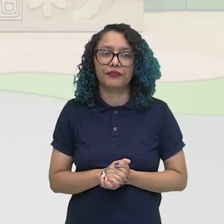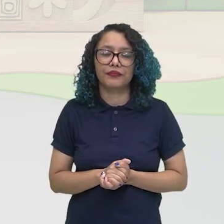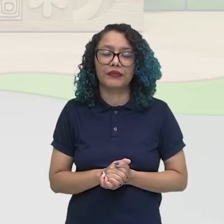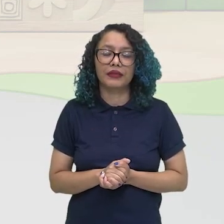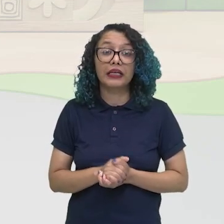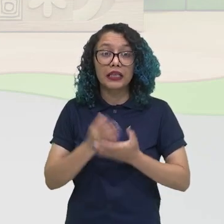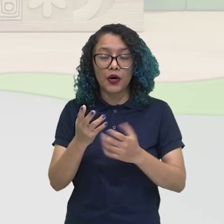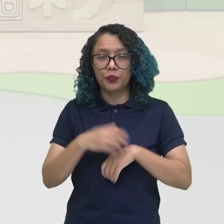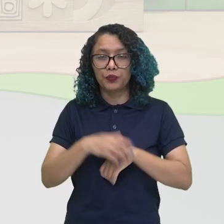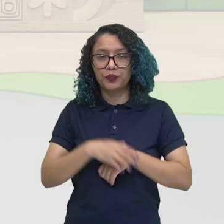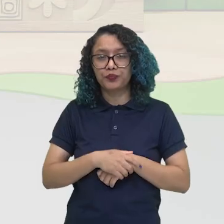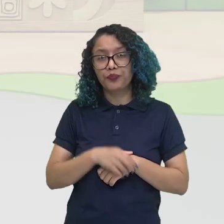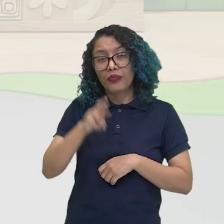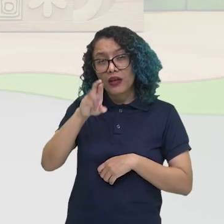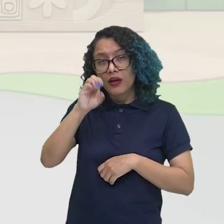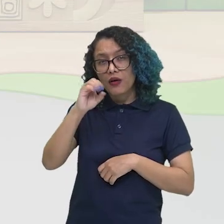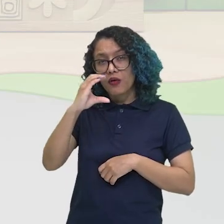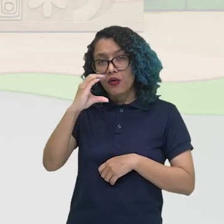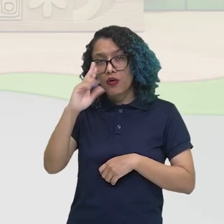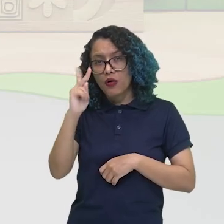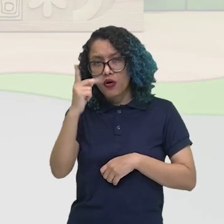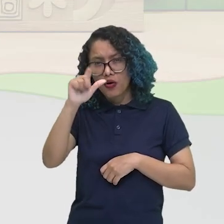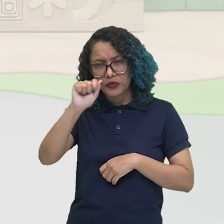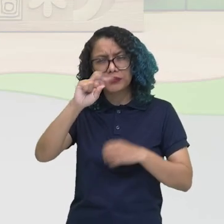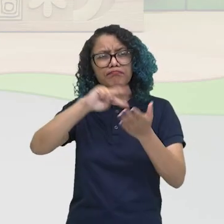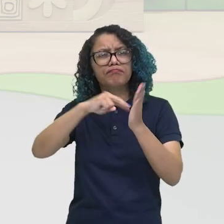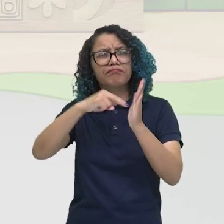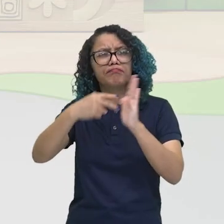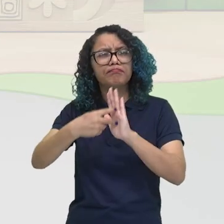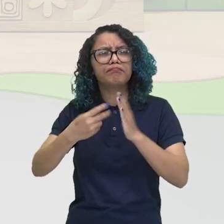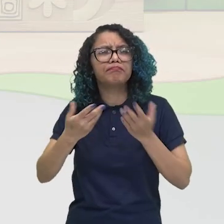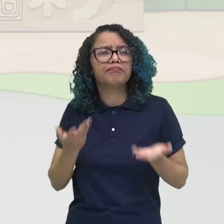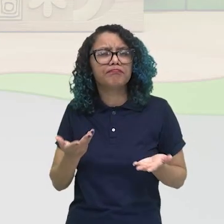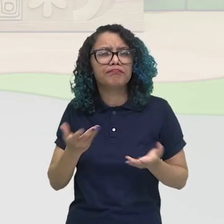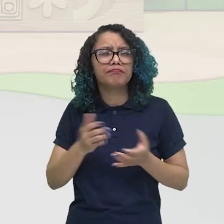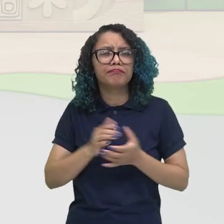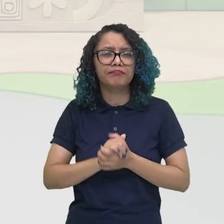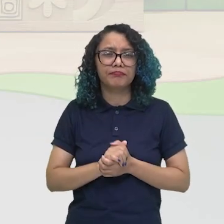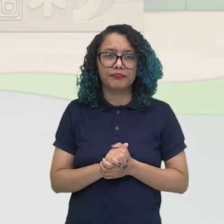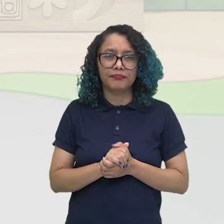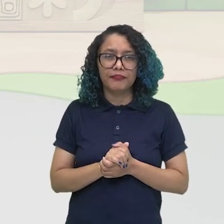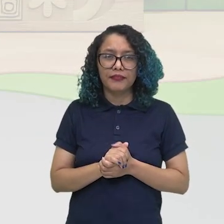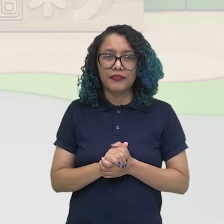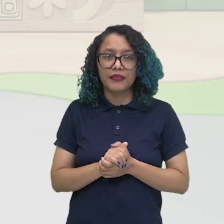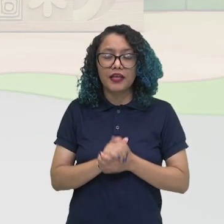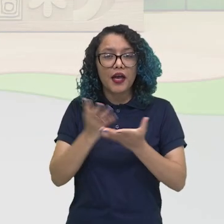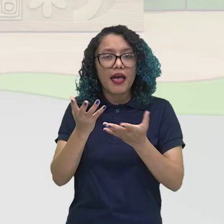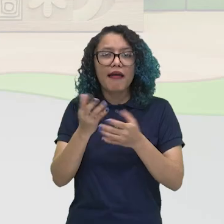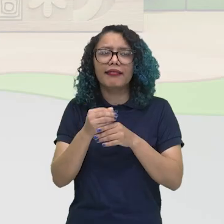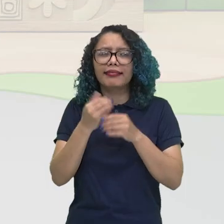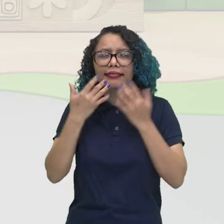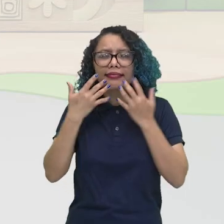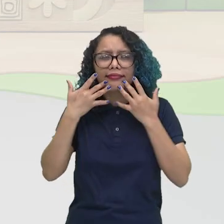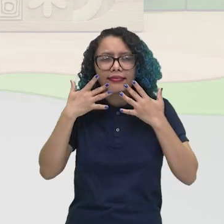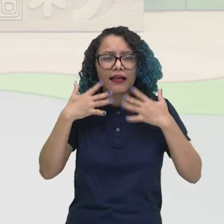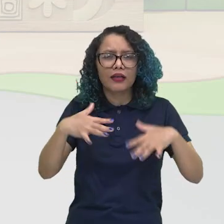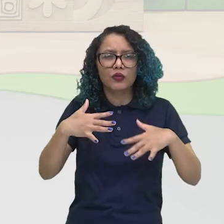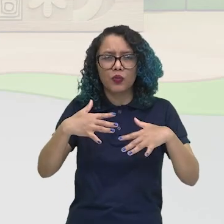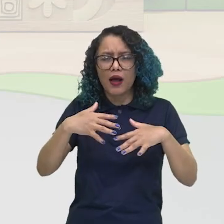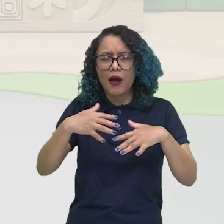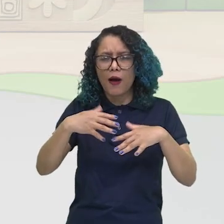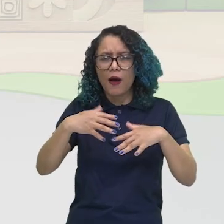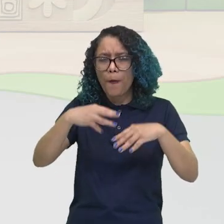rocha, ela vai ser o quê? O que que significa? É um agregado natural formado por